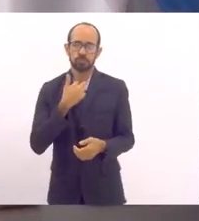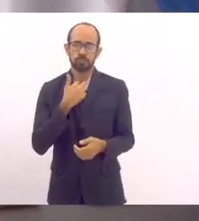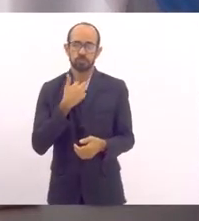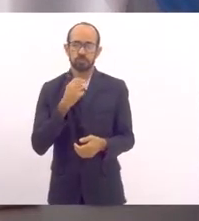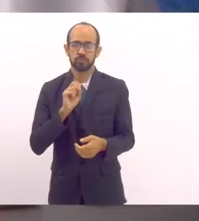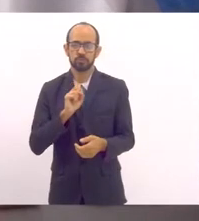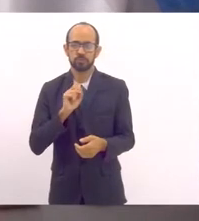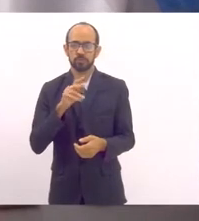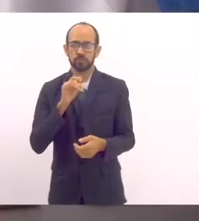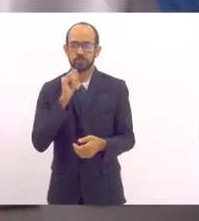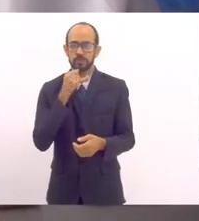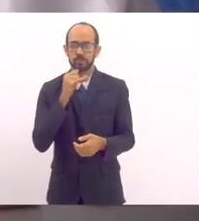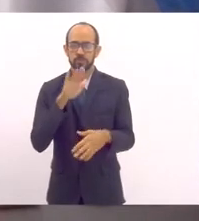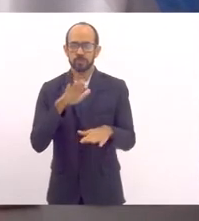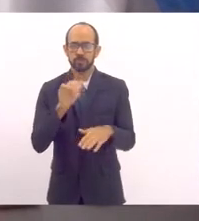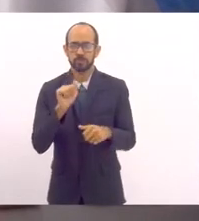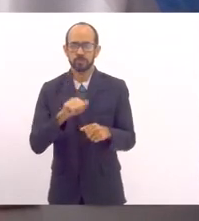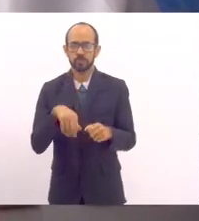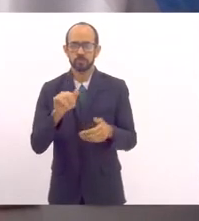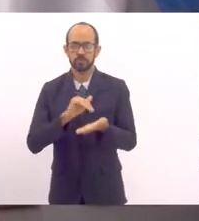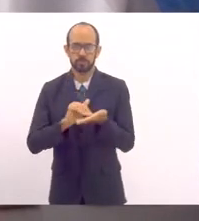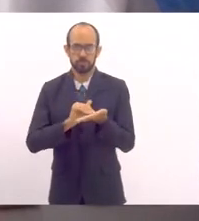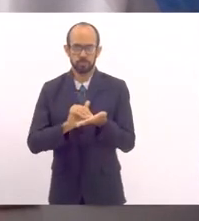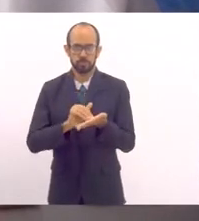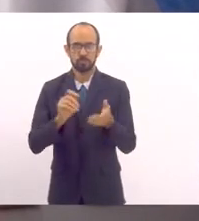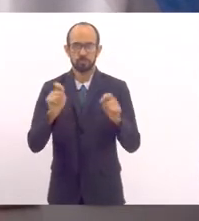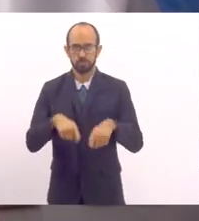secretaria tem como enviar um representante.